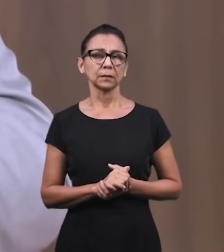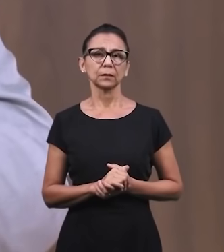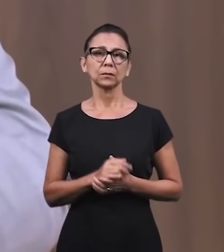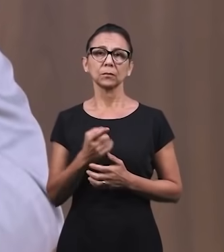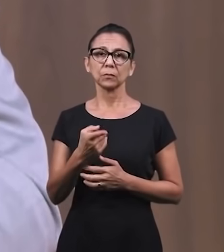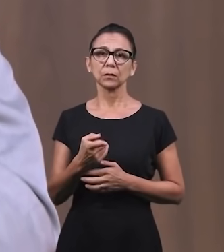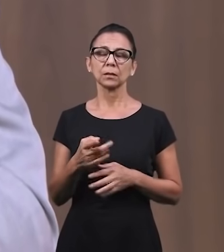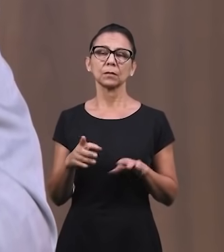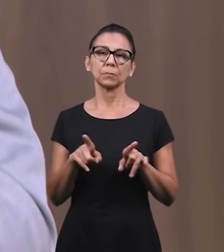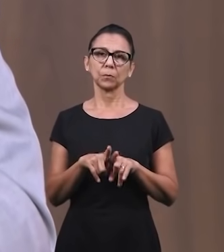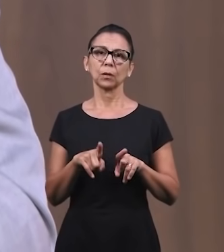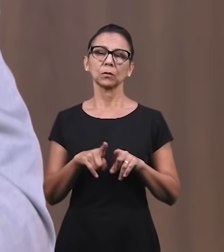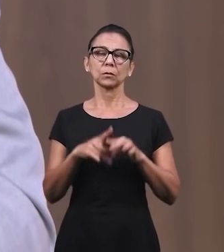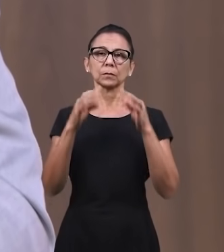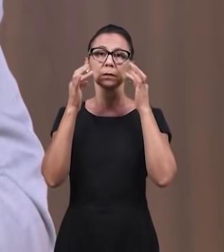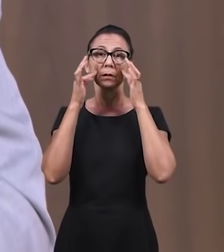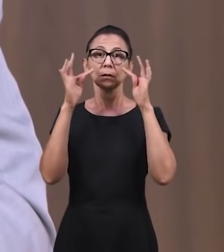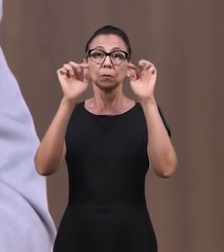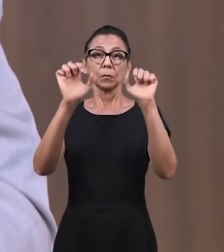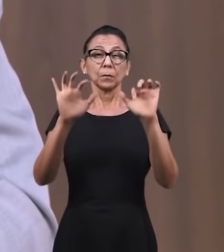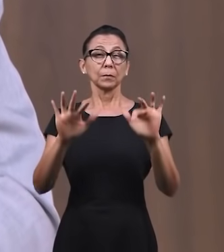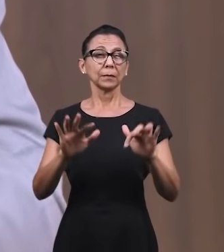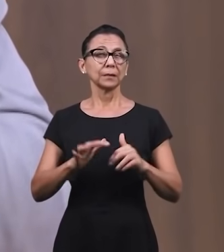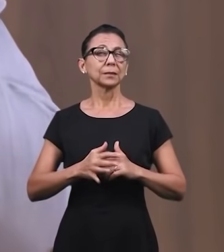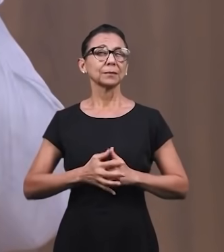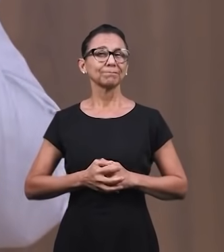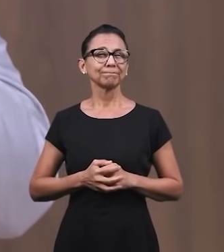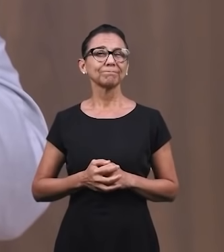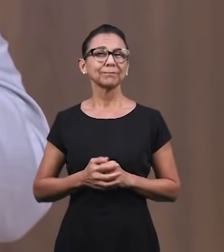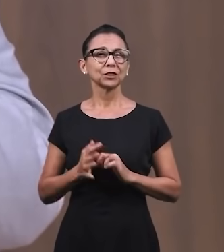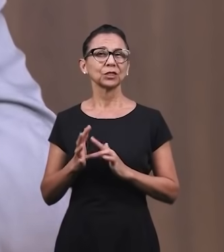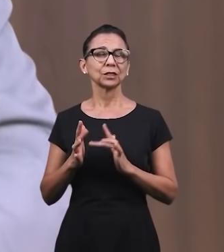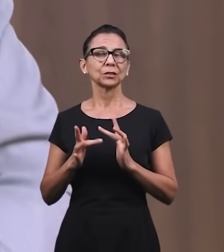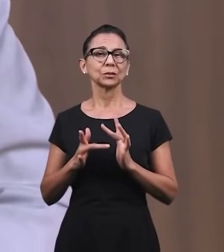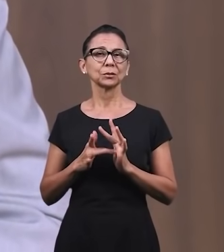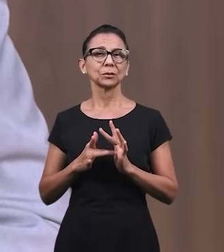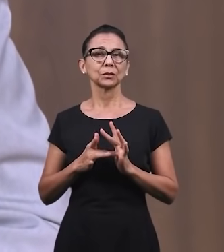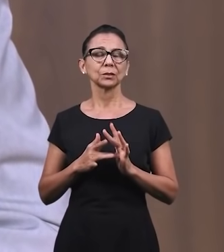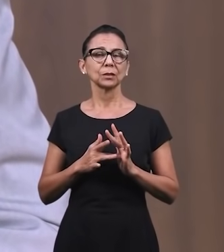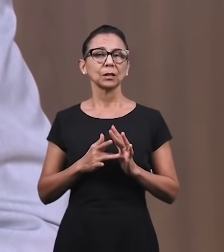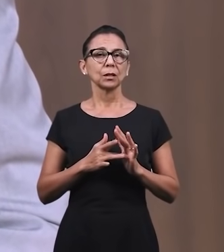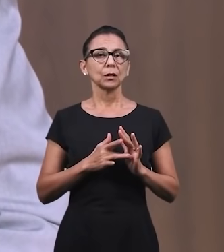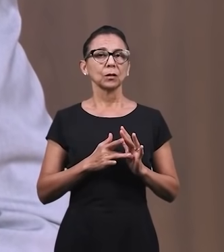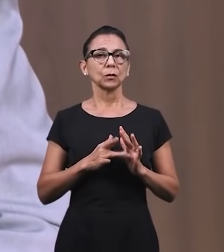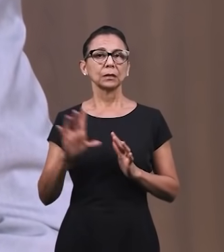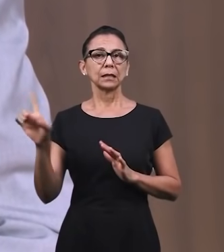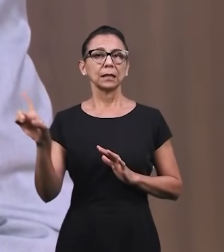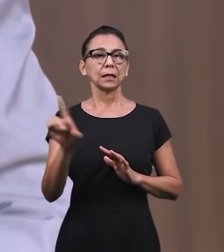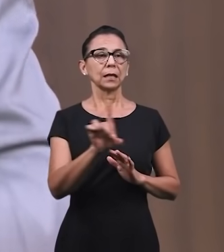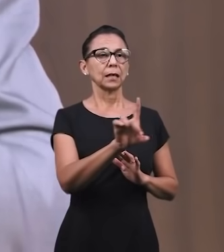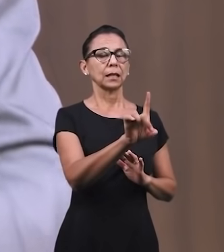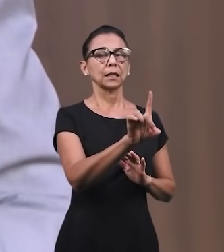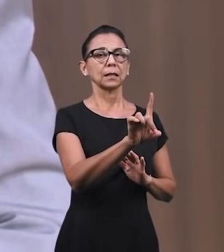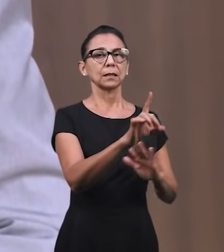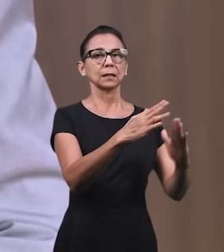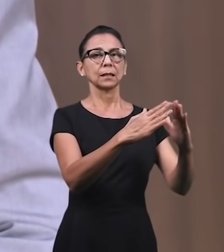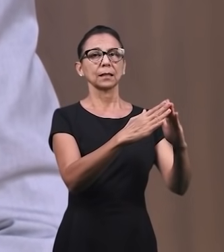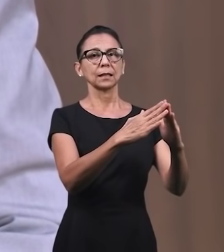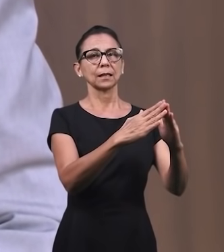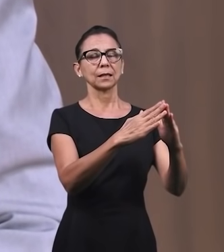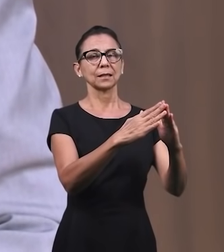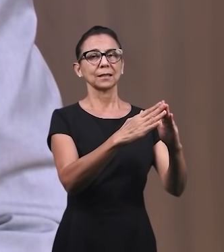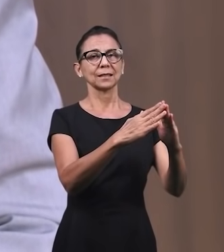de uma bênção vivida com Ele agora. E quando Jesus entra na casa de Zaqueu, ele disse, verdadeiramente, nós lemos esse